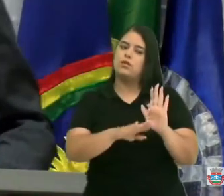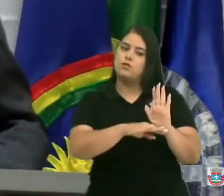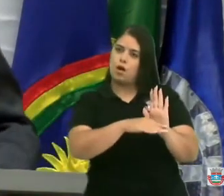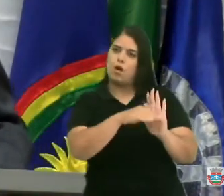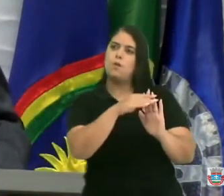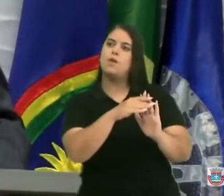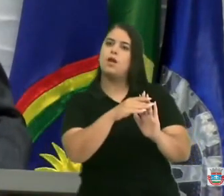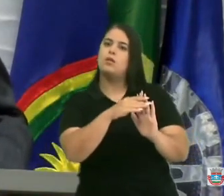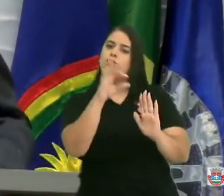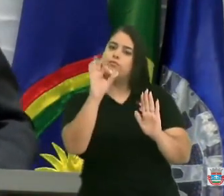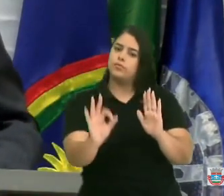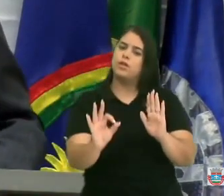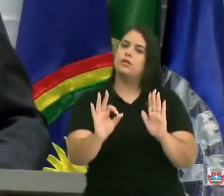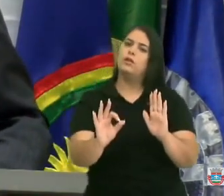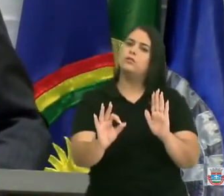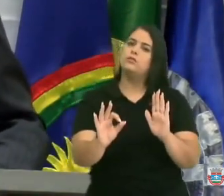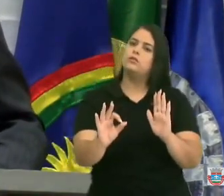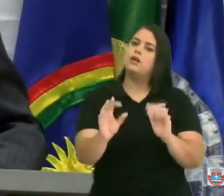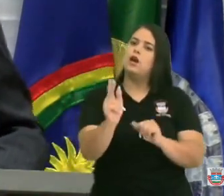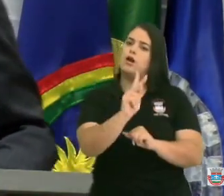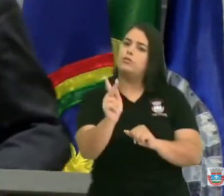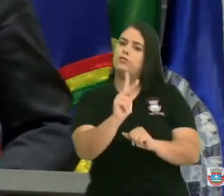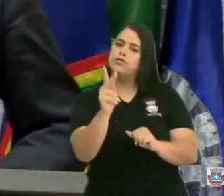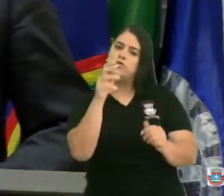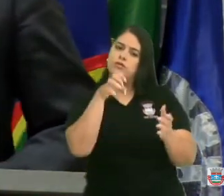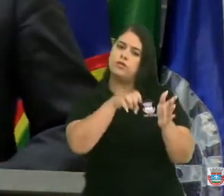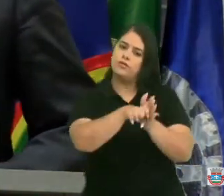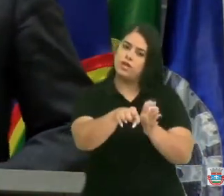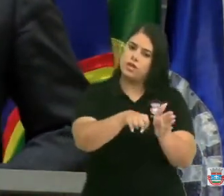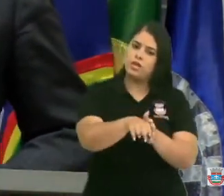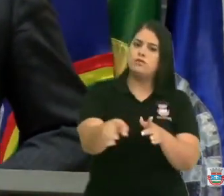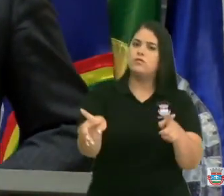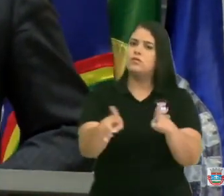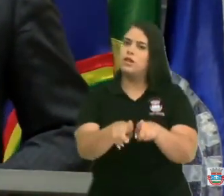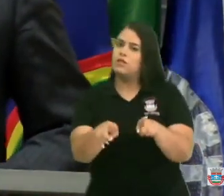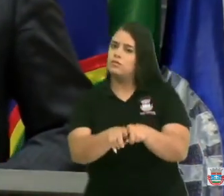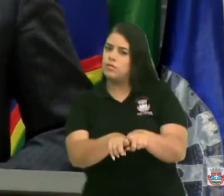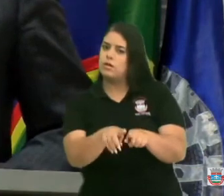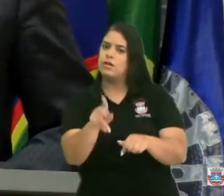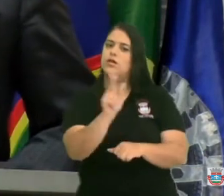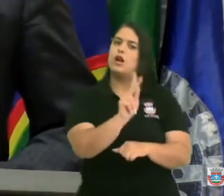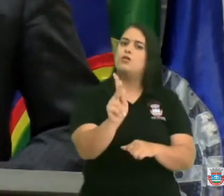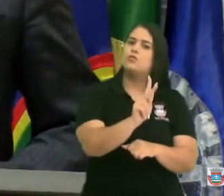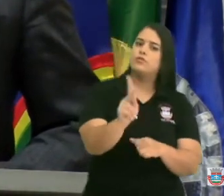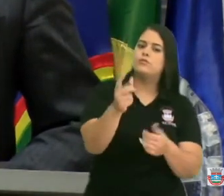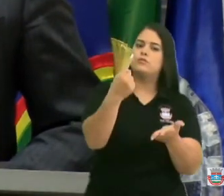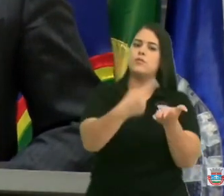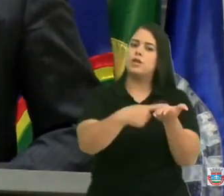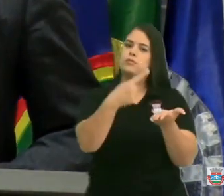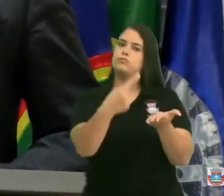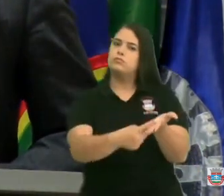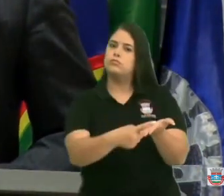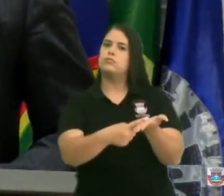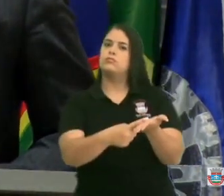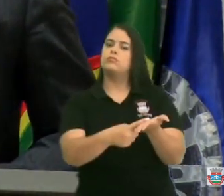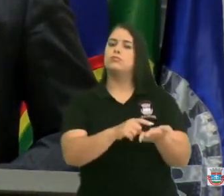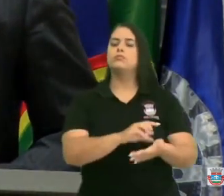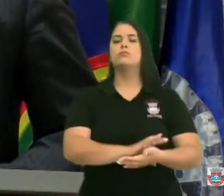que der aos professores concursados, dê aos professores